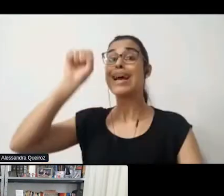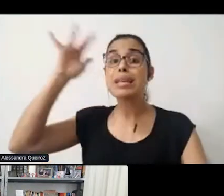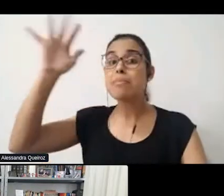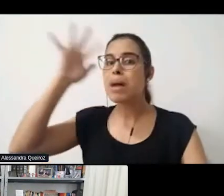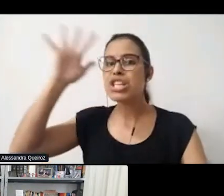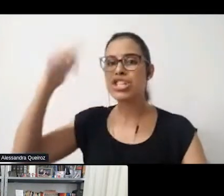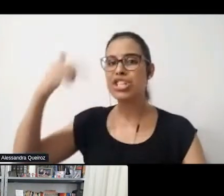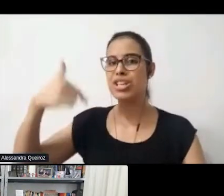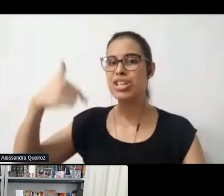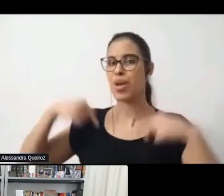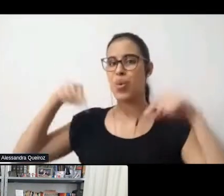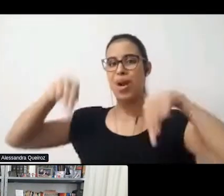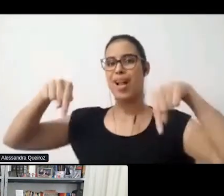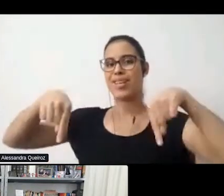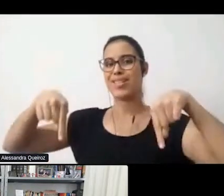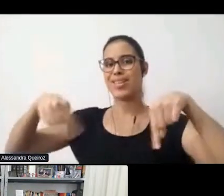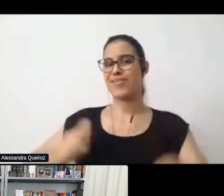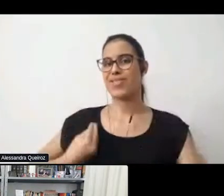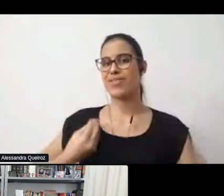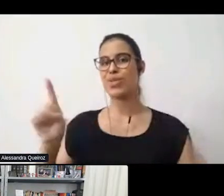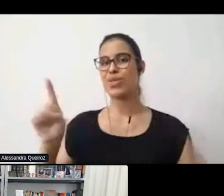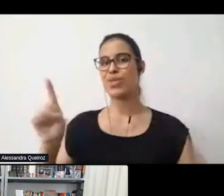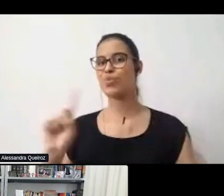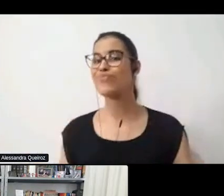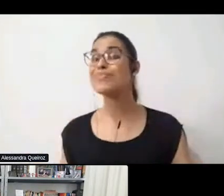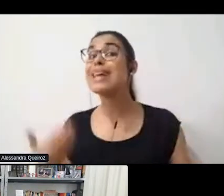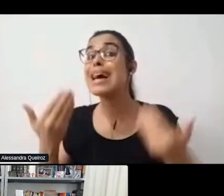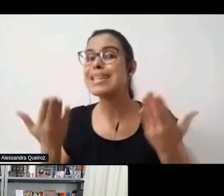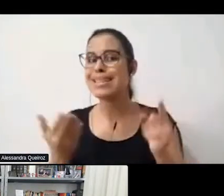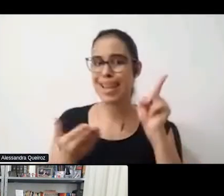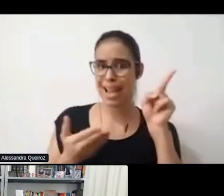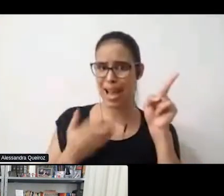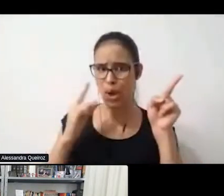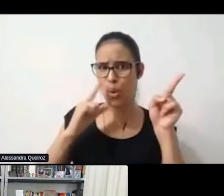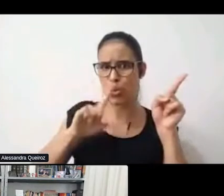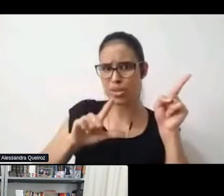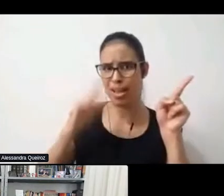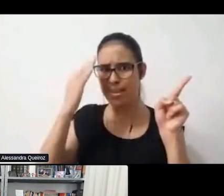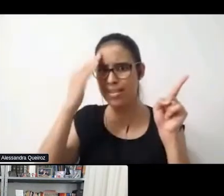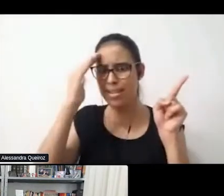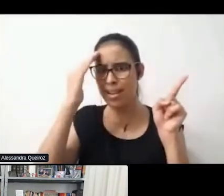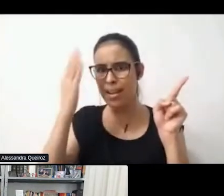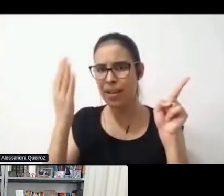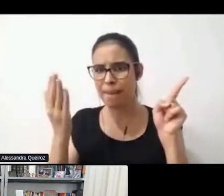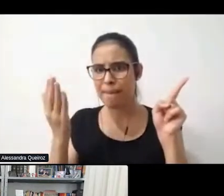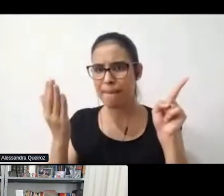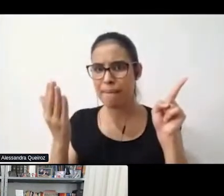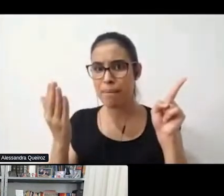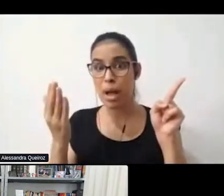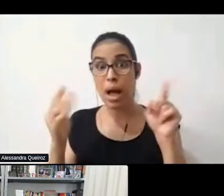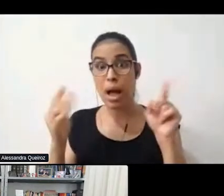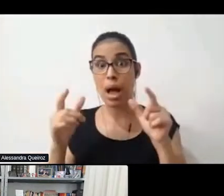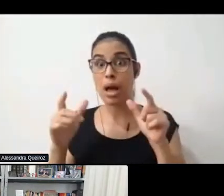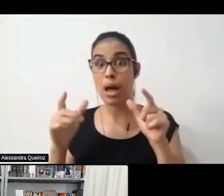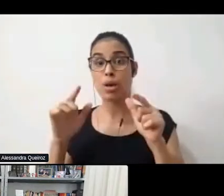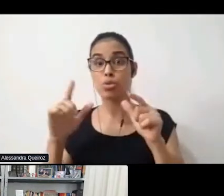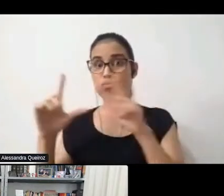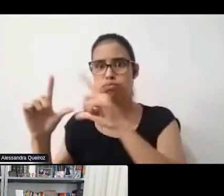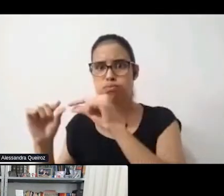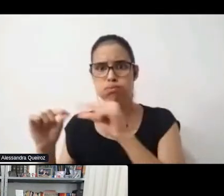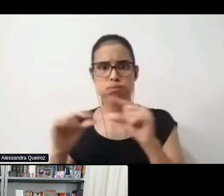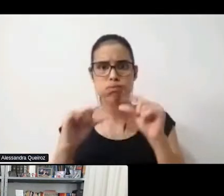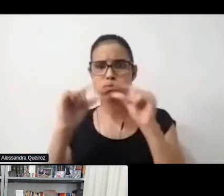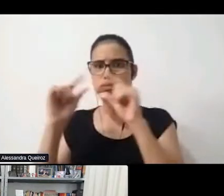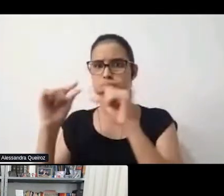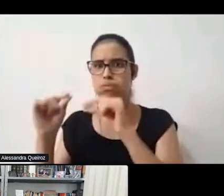aqui, ela não ia poder compreender o que vocês estão falando. Então, a partir desse dia, assim, eles